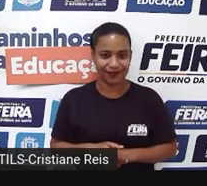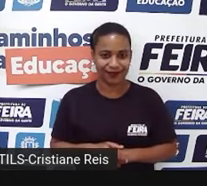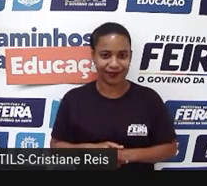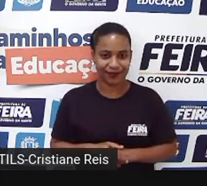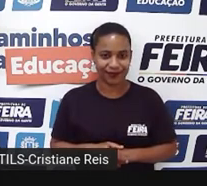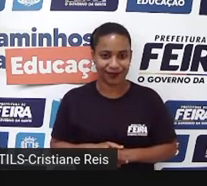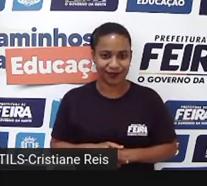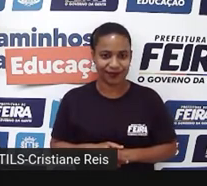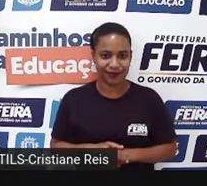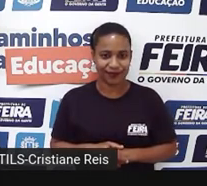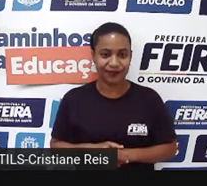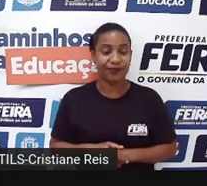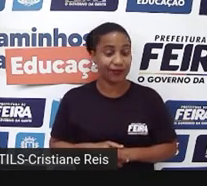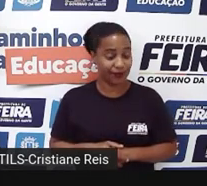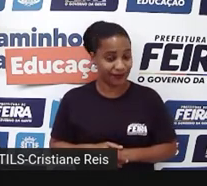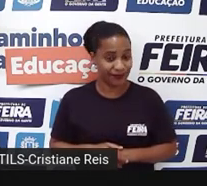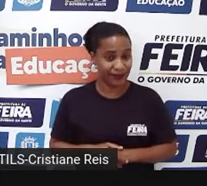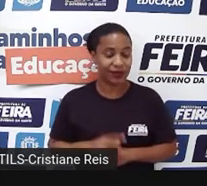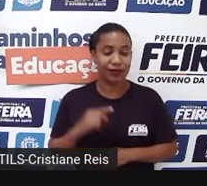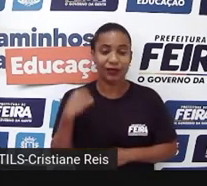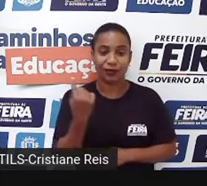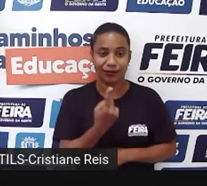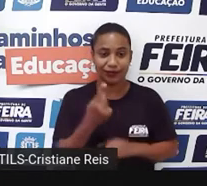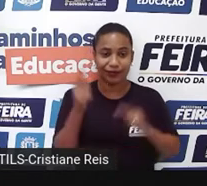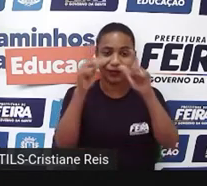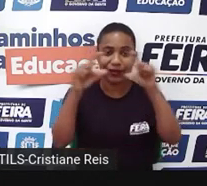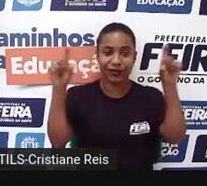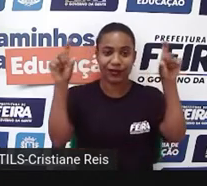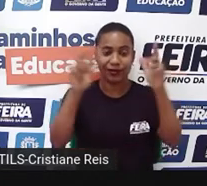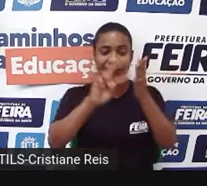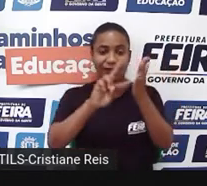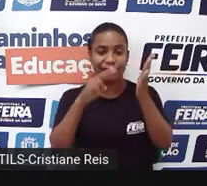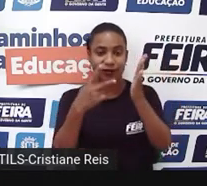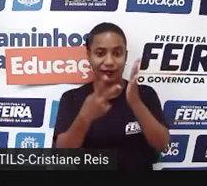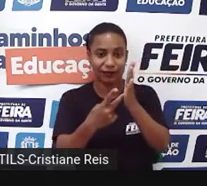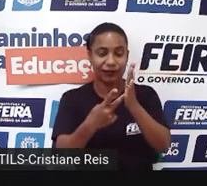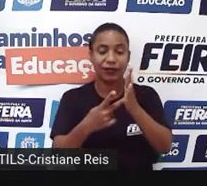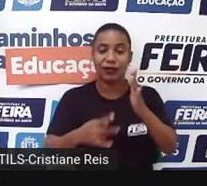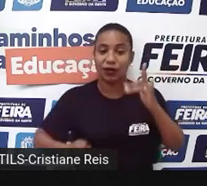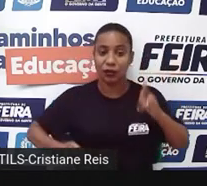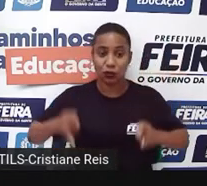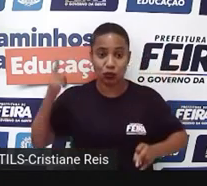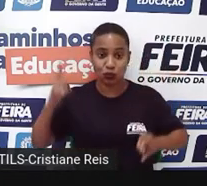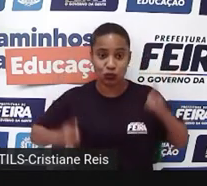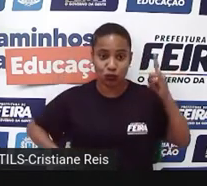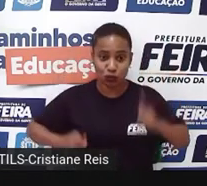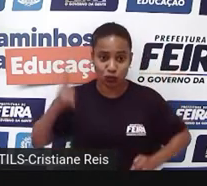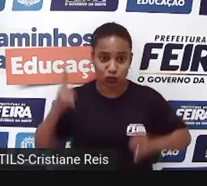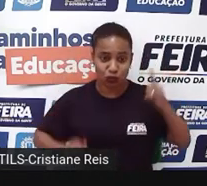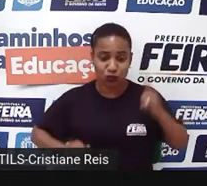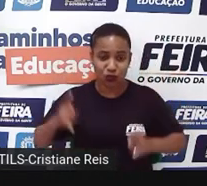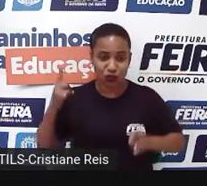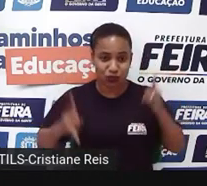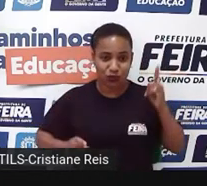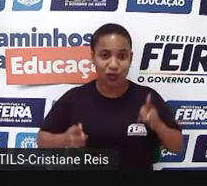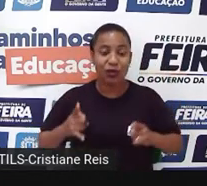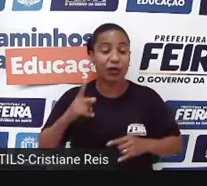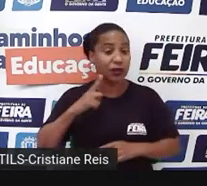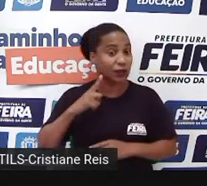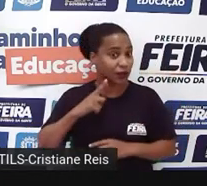Film. Então, o que é que nós estamos aqui, né, expressando sobre o Transformers? Como nós já